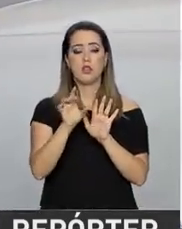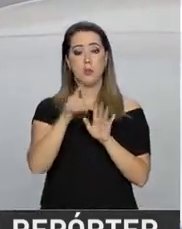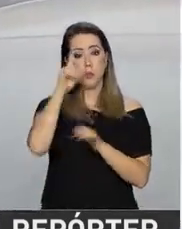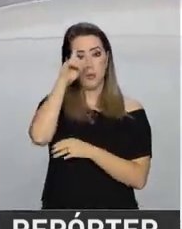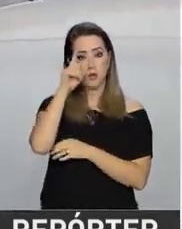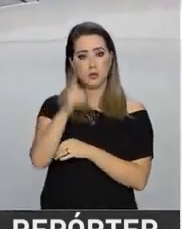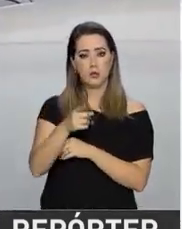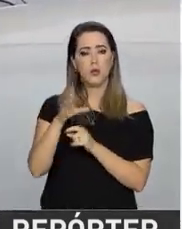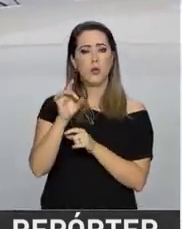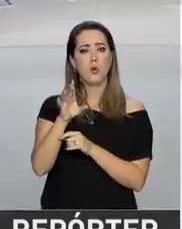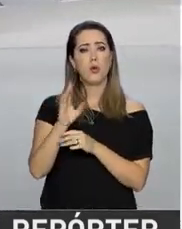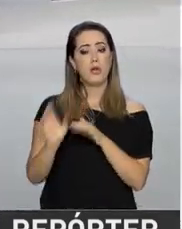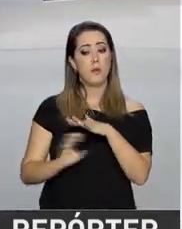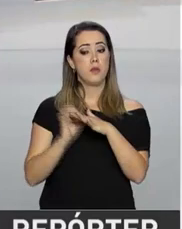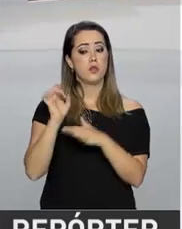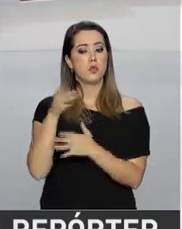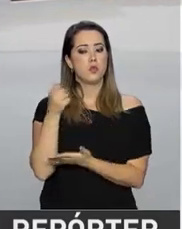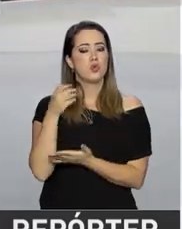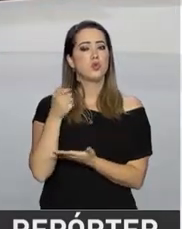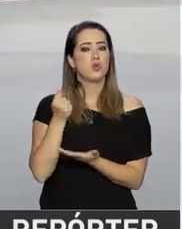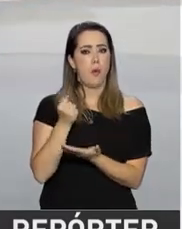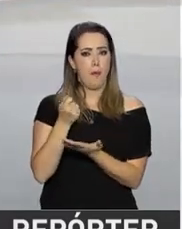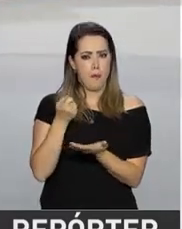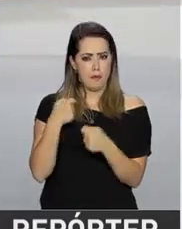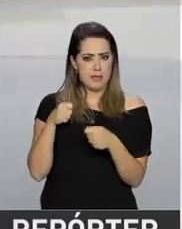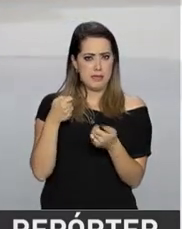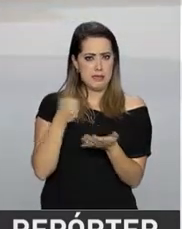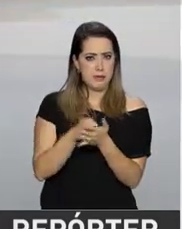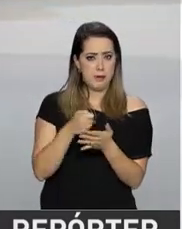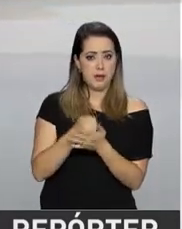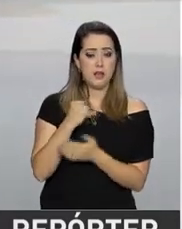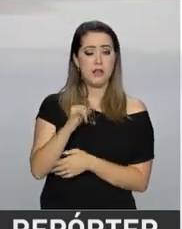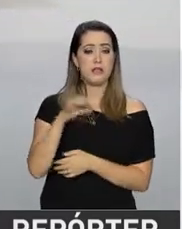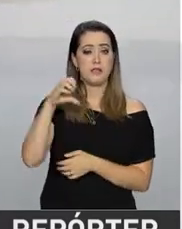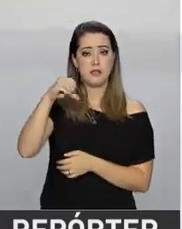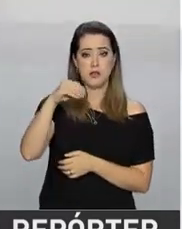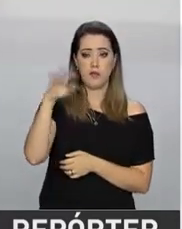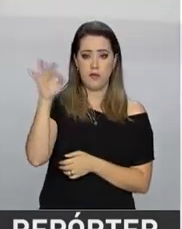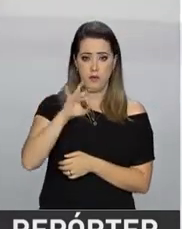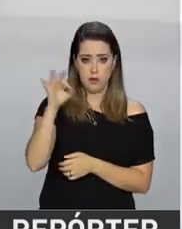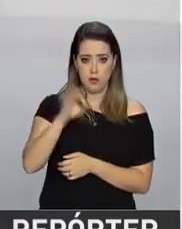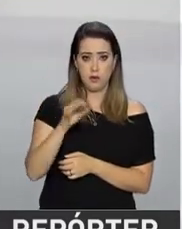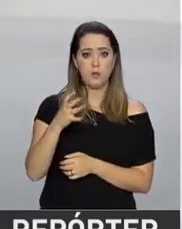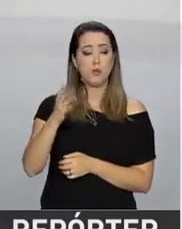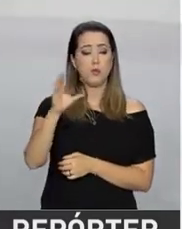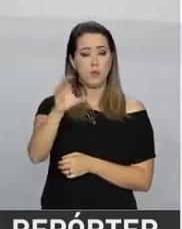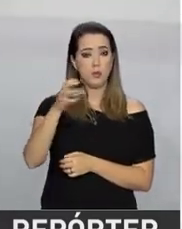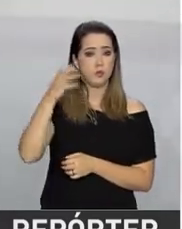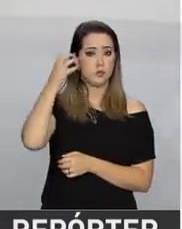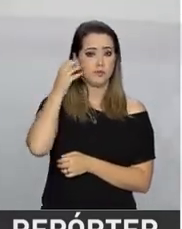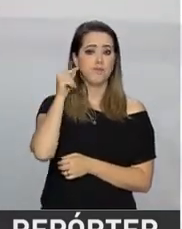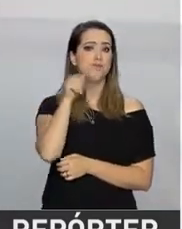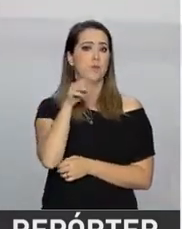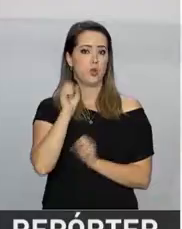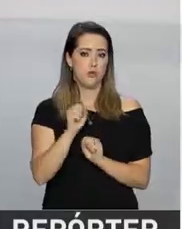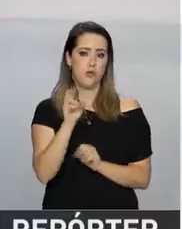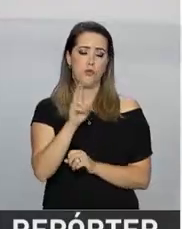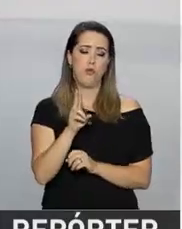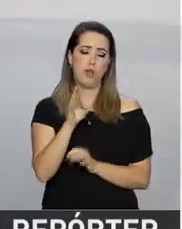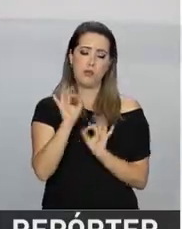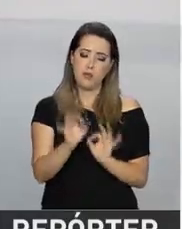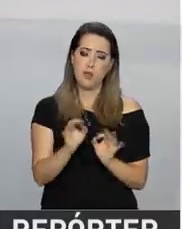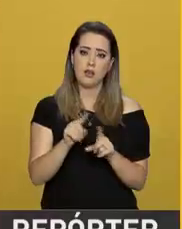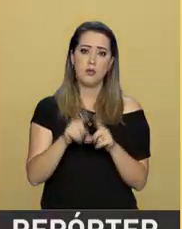pelo serviço se 90% dos aparelhos na localidade estiverem funcionando. E nesses locais a regra não